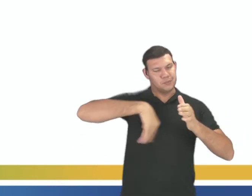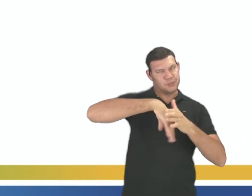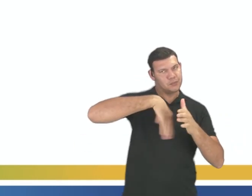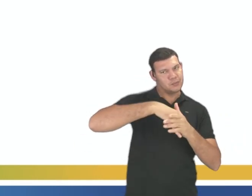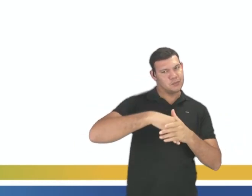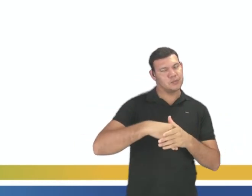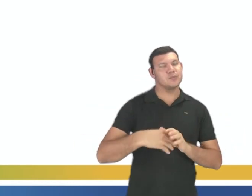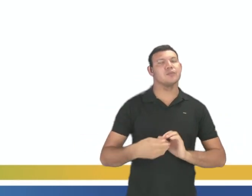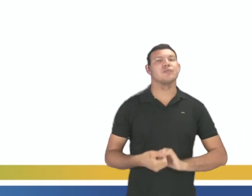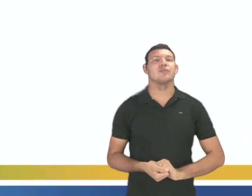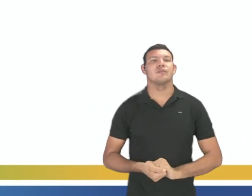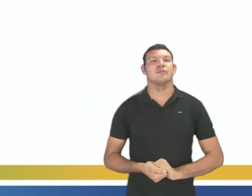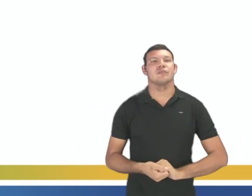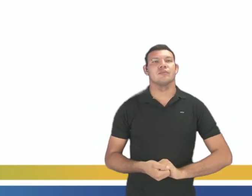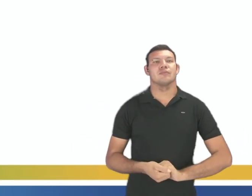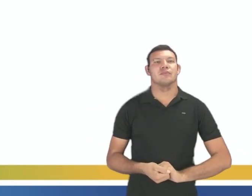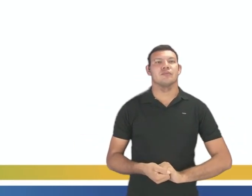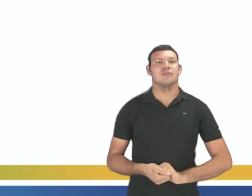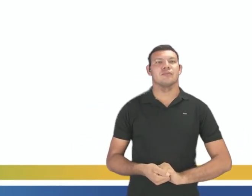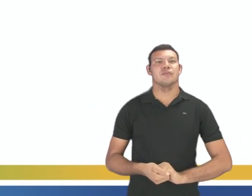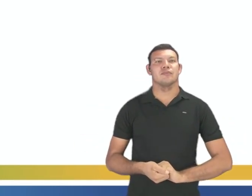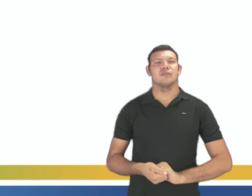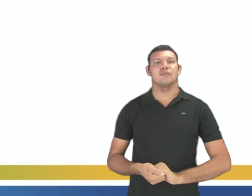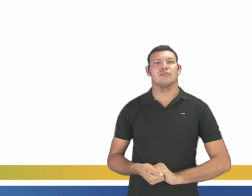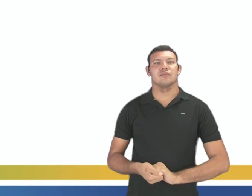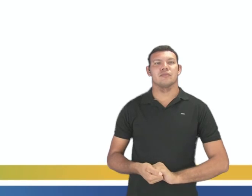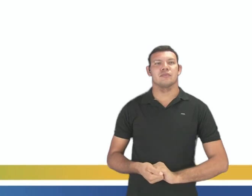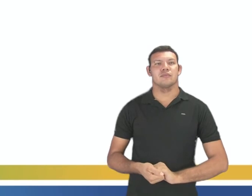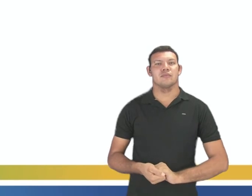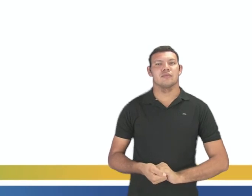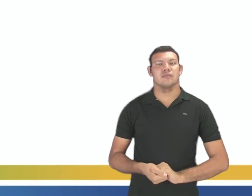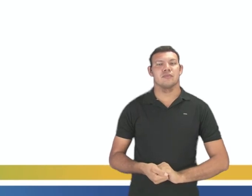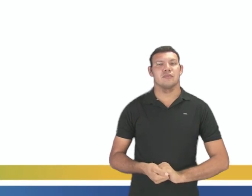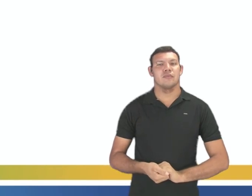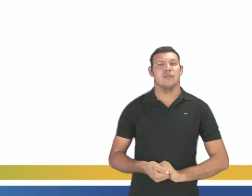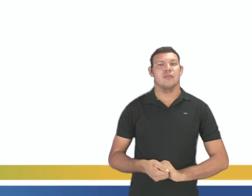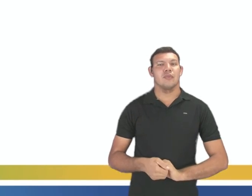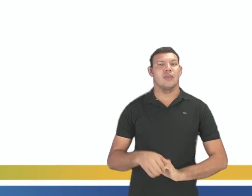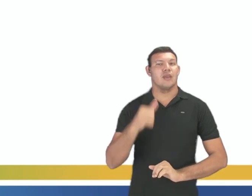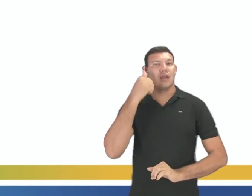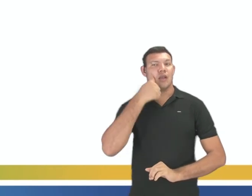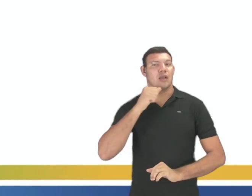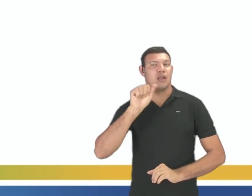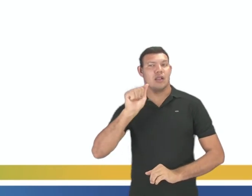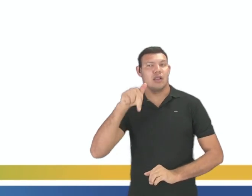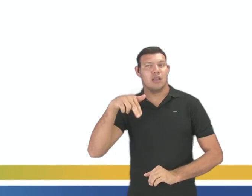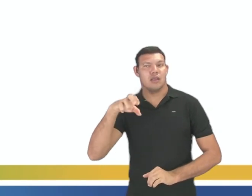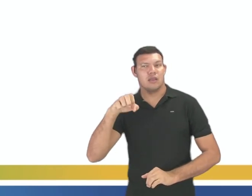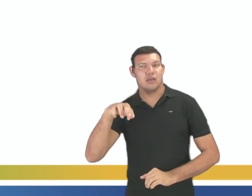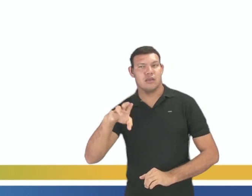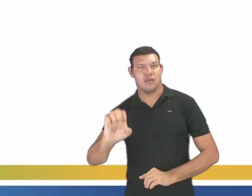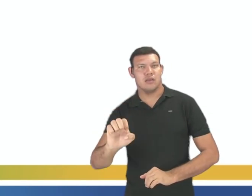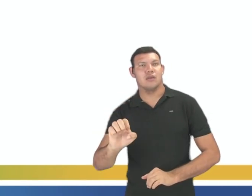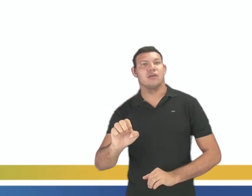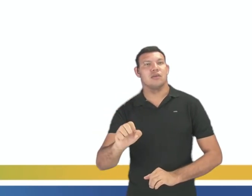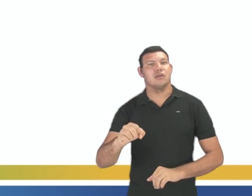Próximo exemplo. Anne and Paul can't do their homework. Anne e o Paulo não conseguem fazer o trabalho